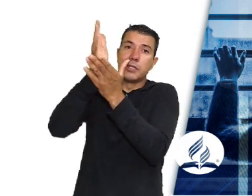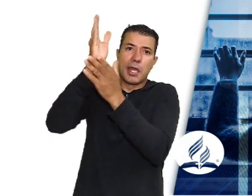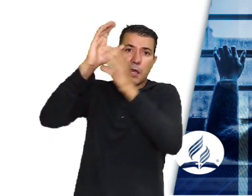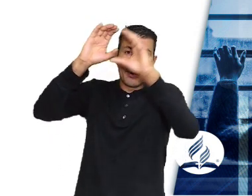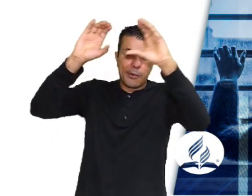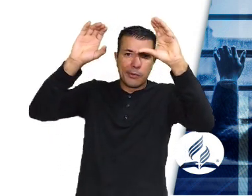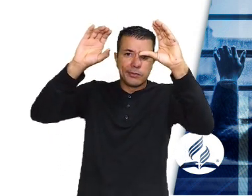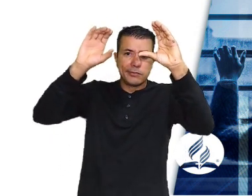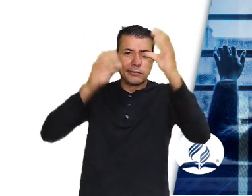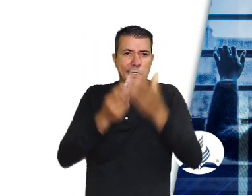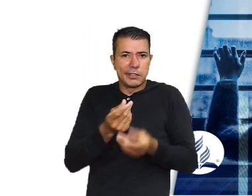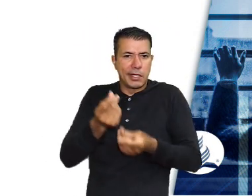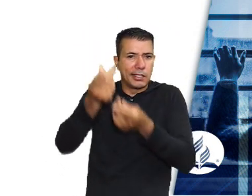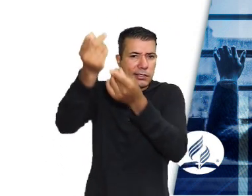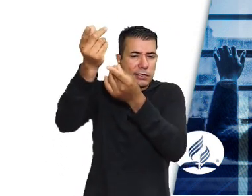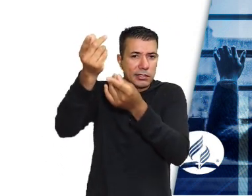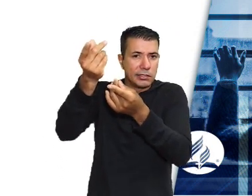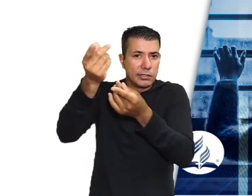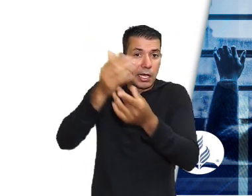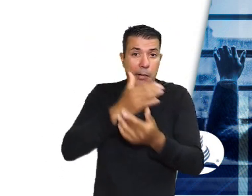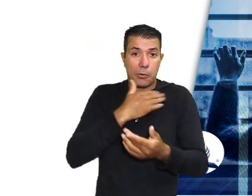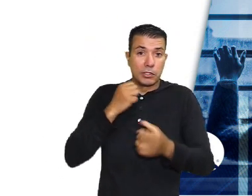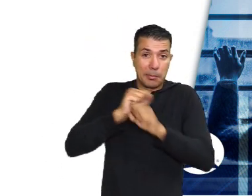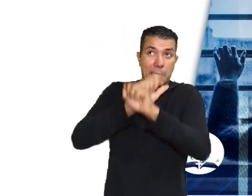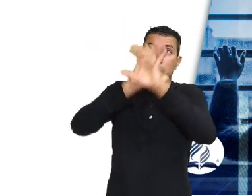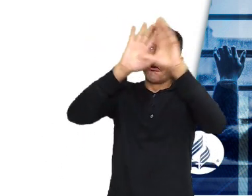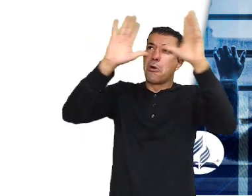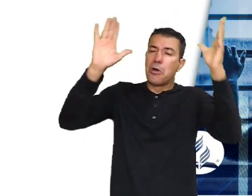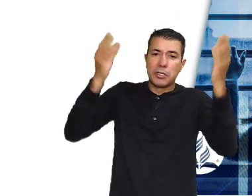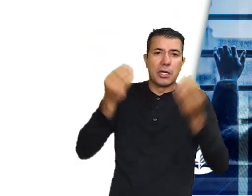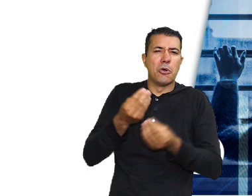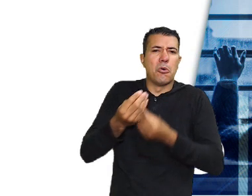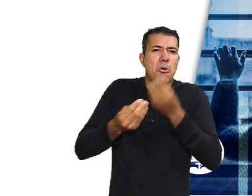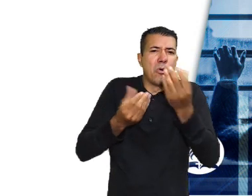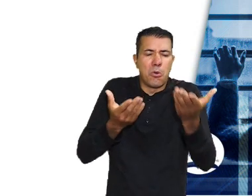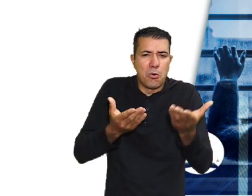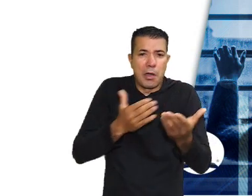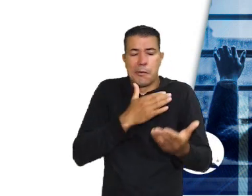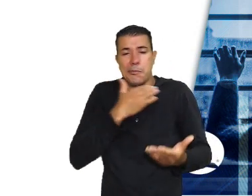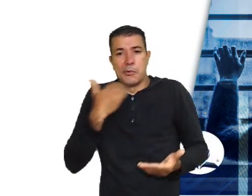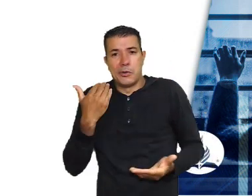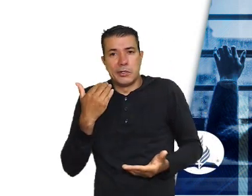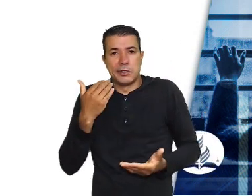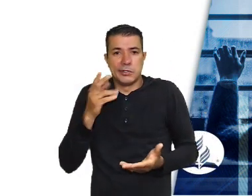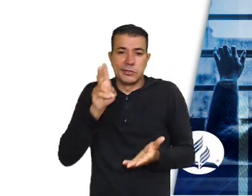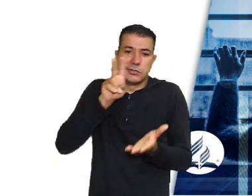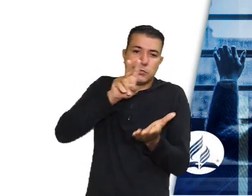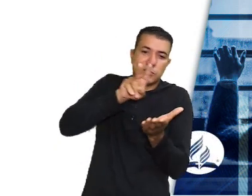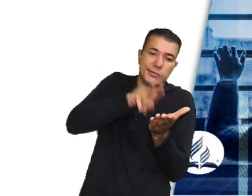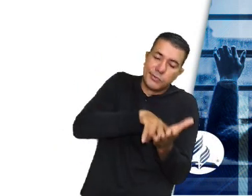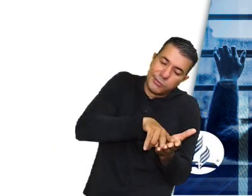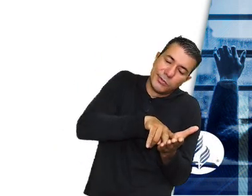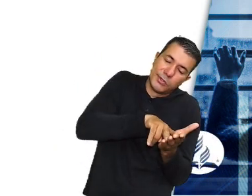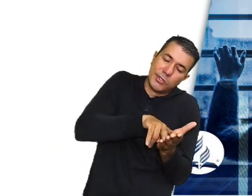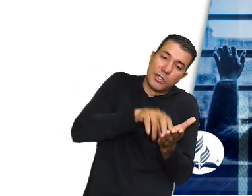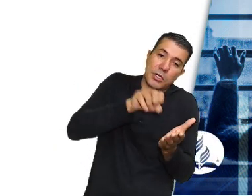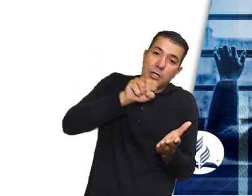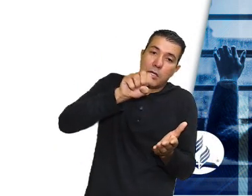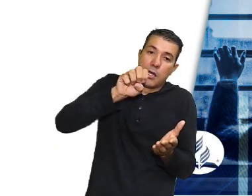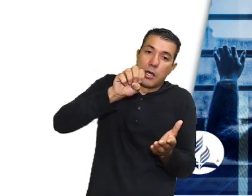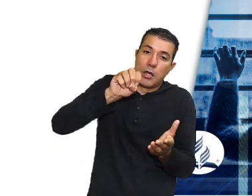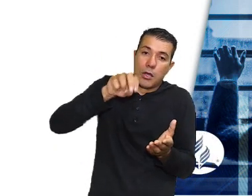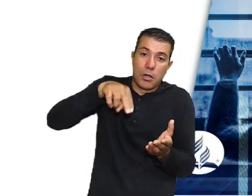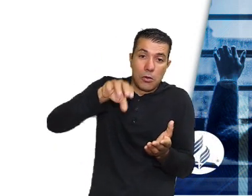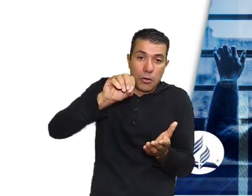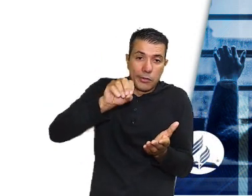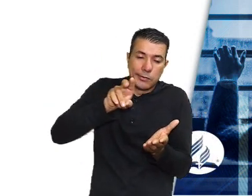a morte é um passaporte para a glória? Ou será que a morte é um sono? Como Jesus ele se referia? Responda essa pergunta